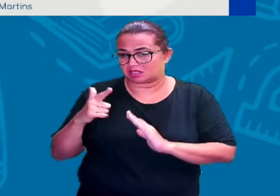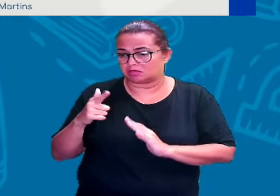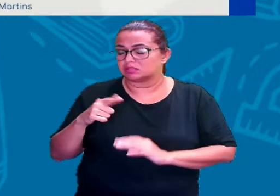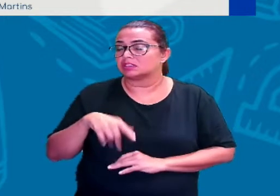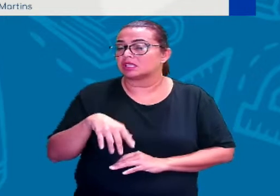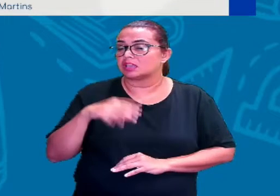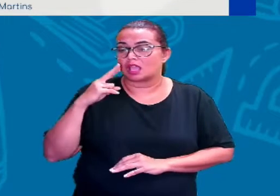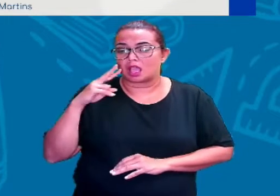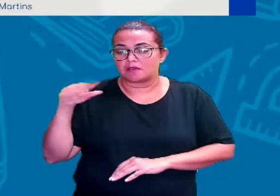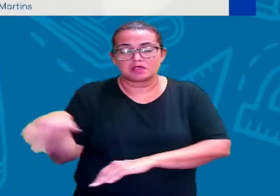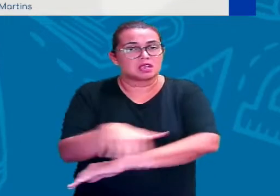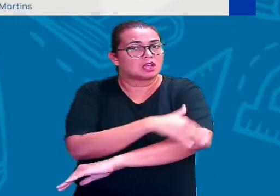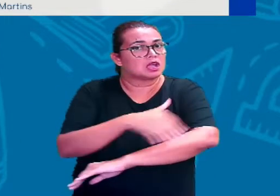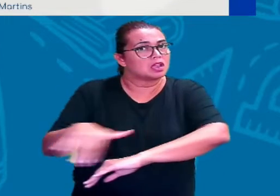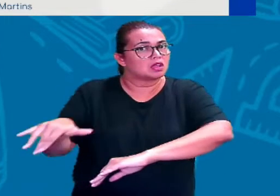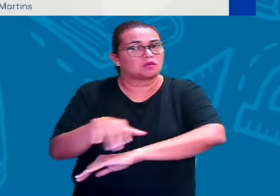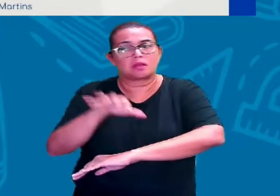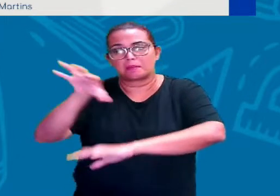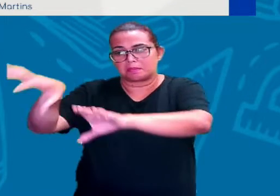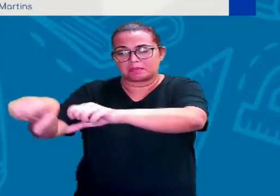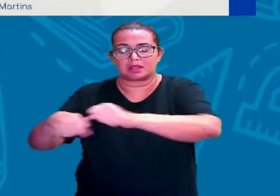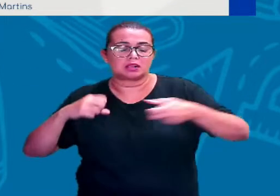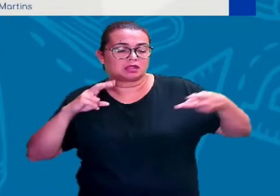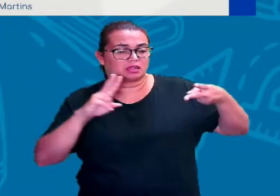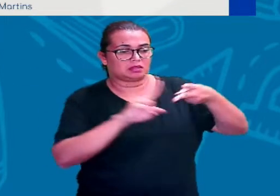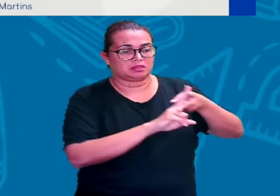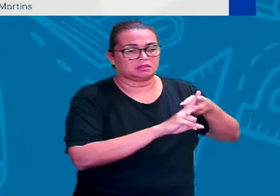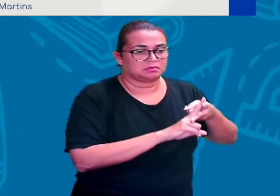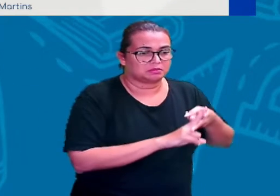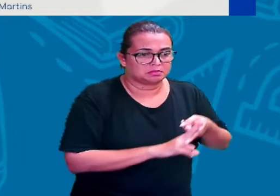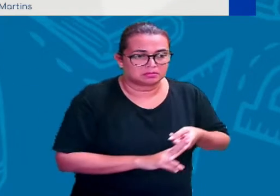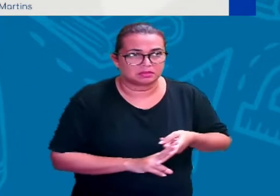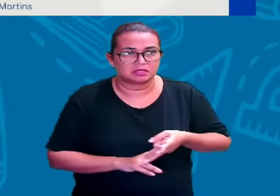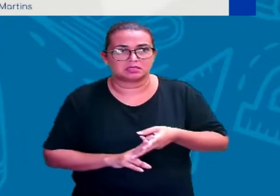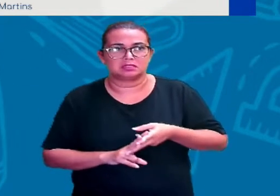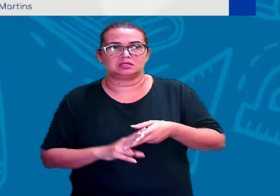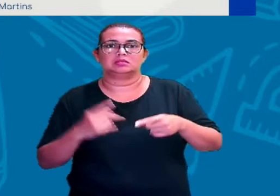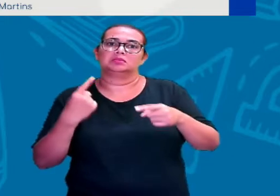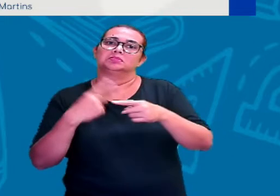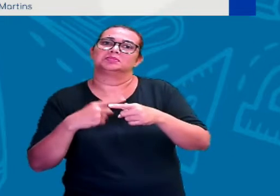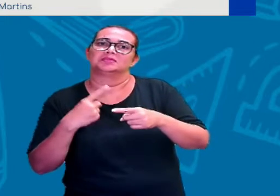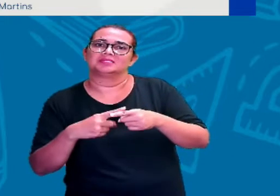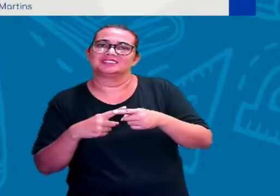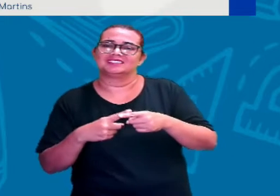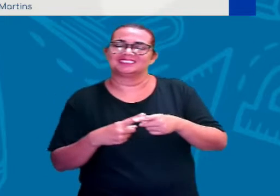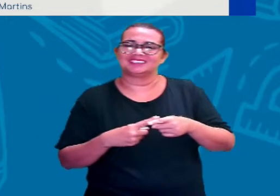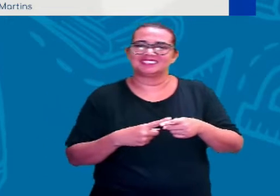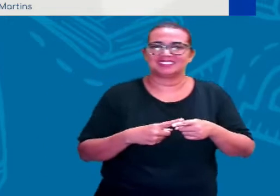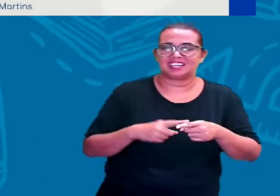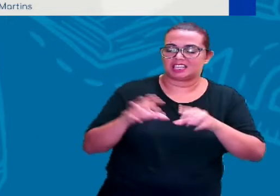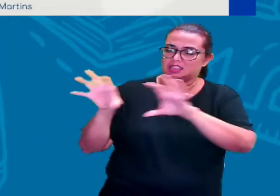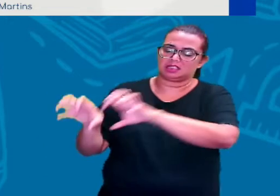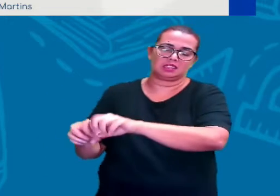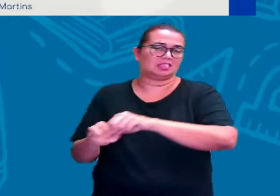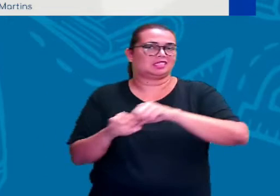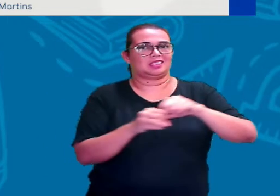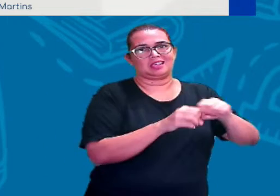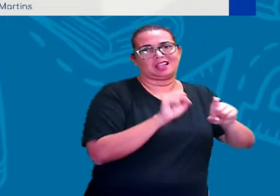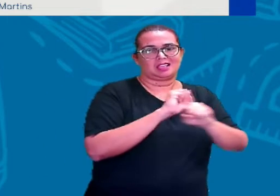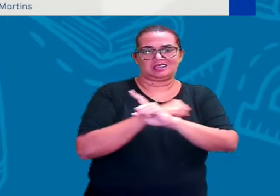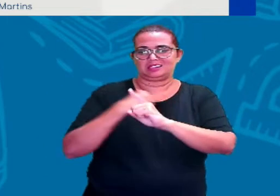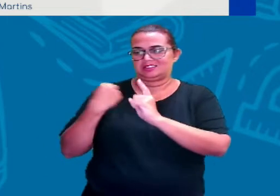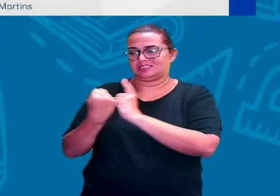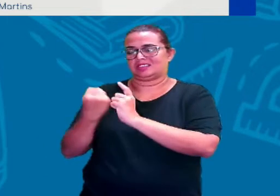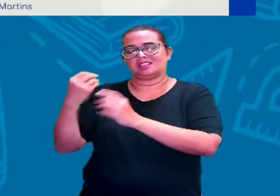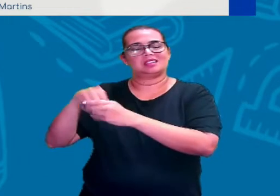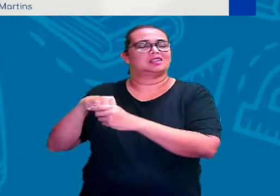Mas, óbvio, justamente para encarcerar, para prender essas pessoas, tirar do convívio. Isso também, esse